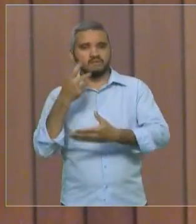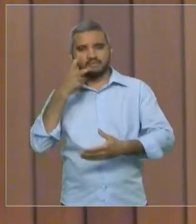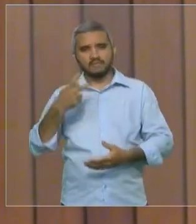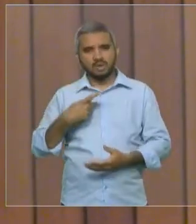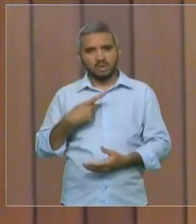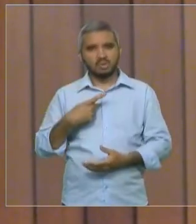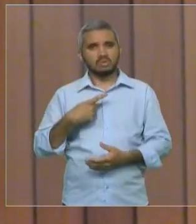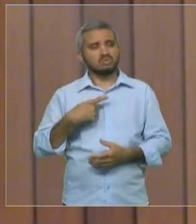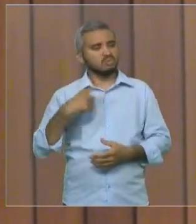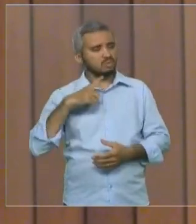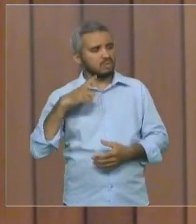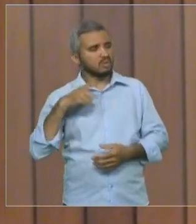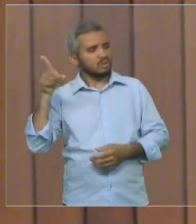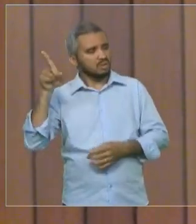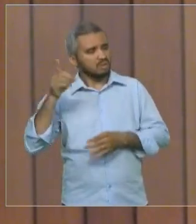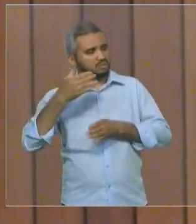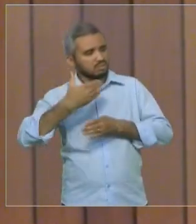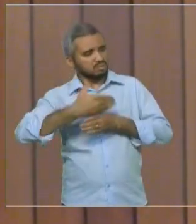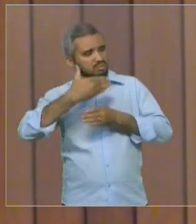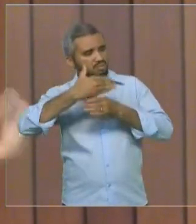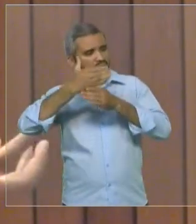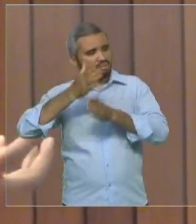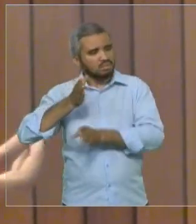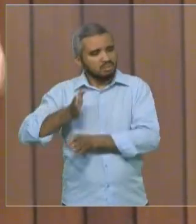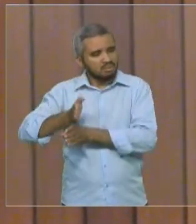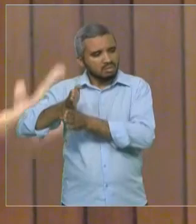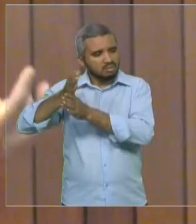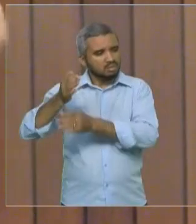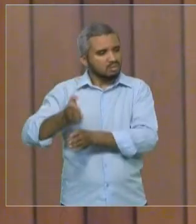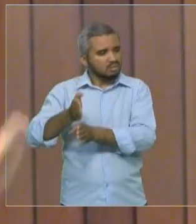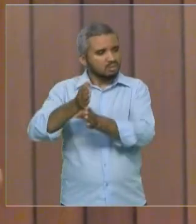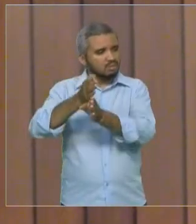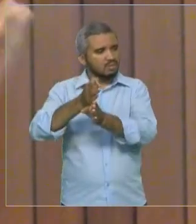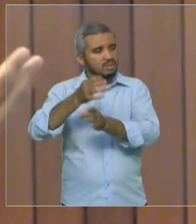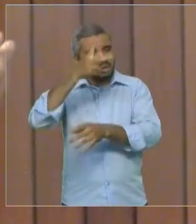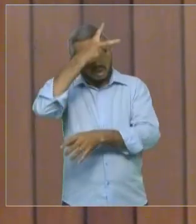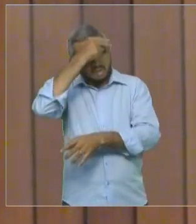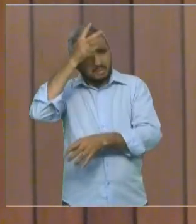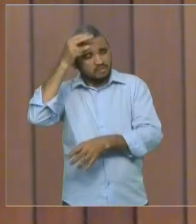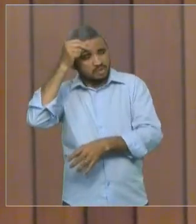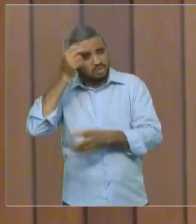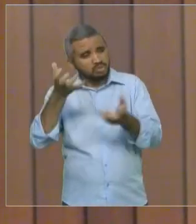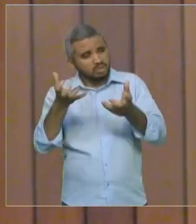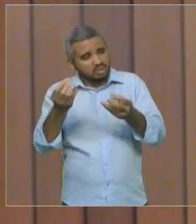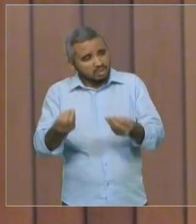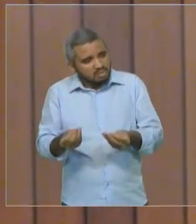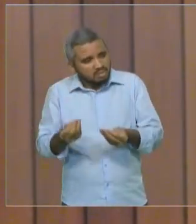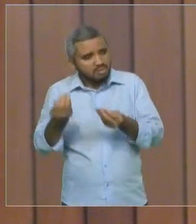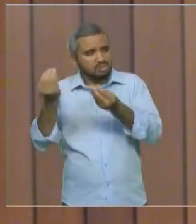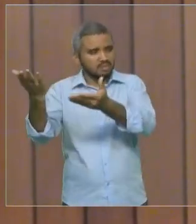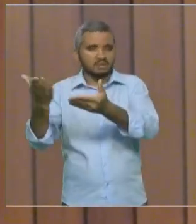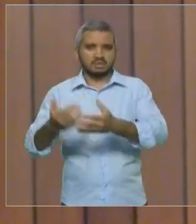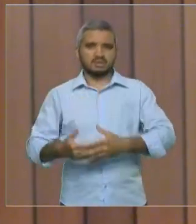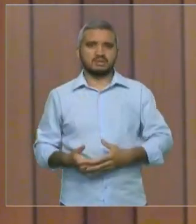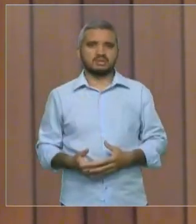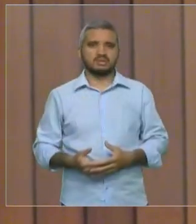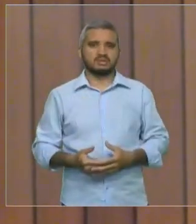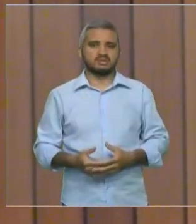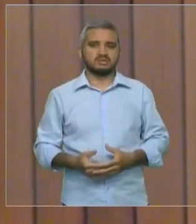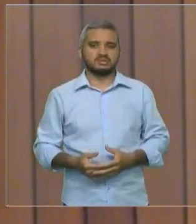construção, e queria doar, a prefeitura gostaria de doar aquele prédio